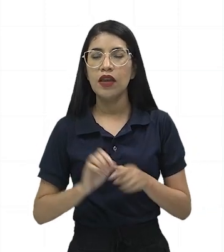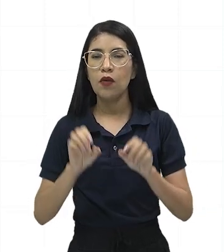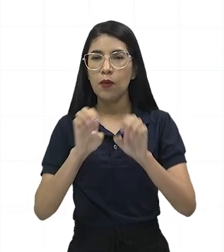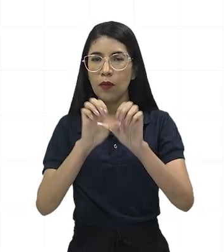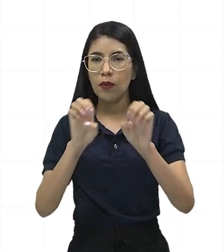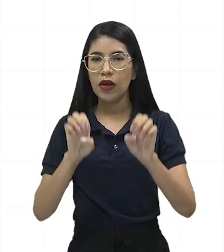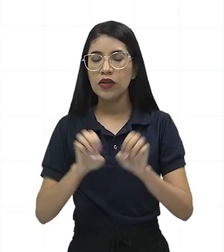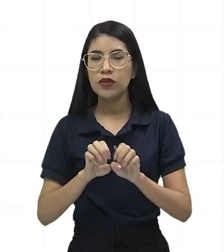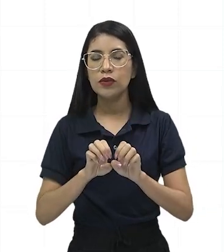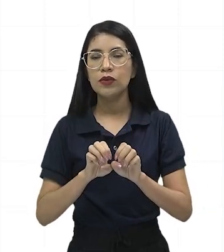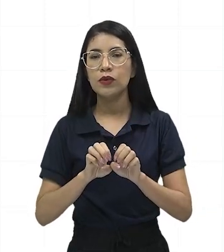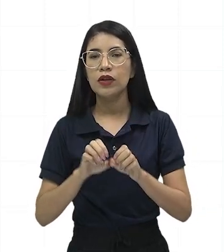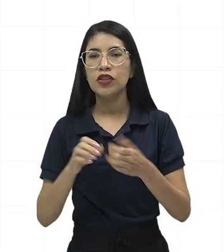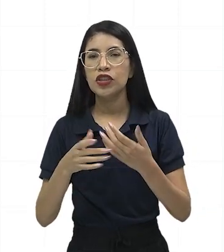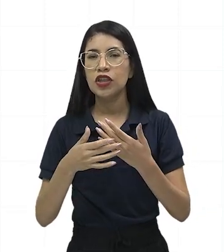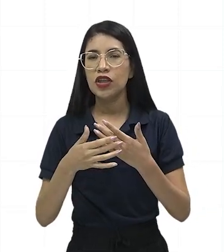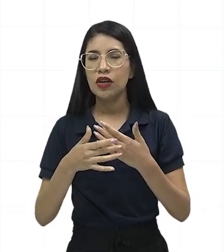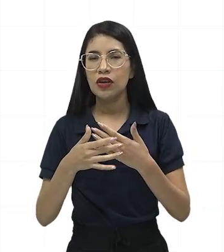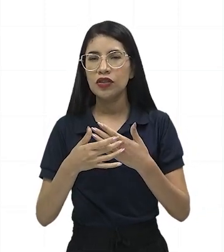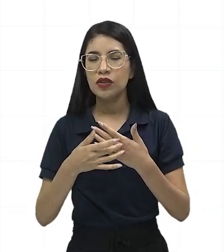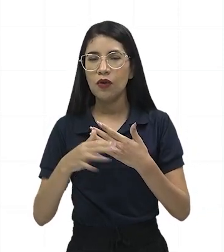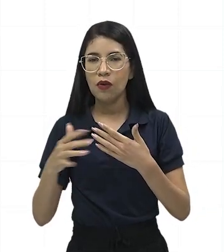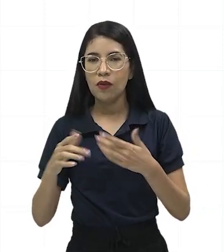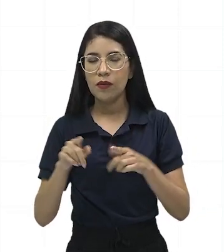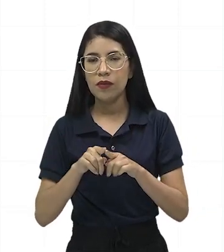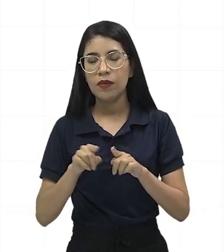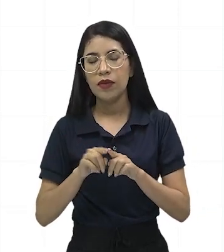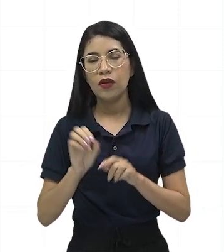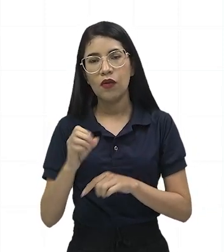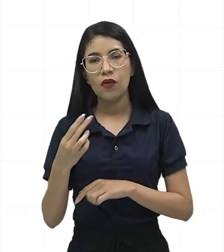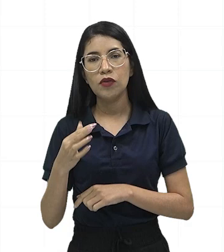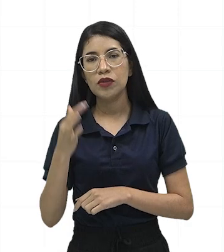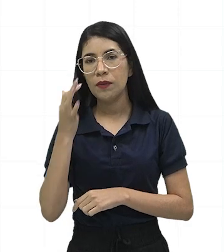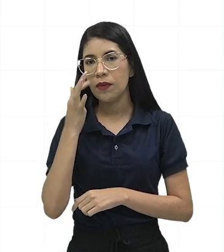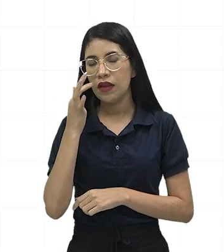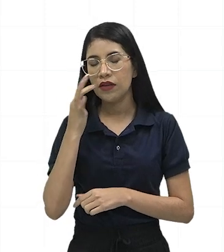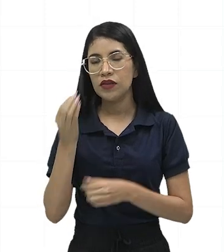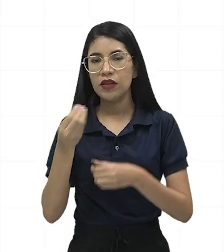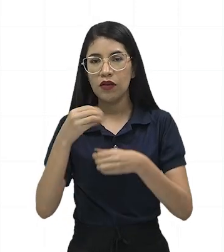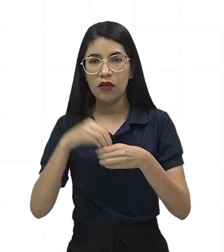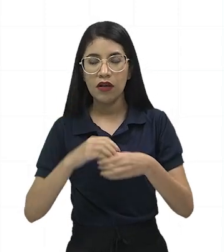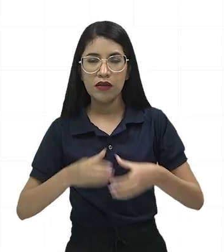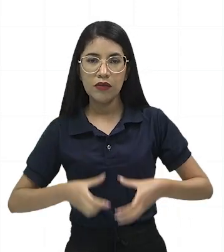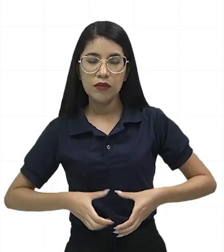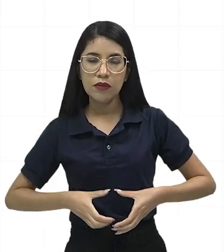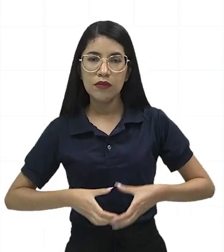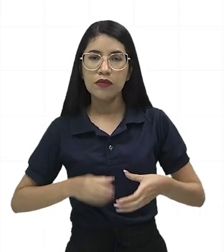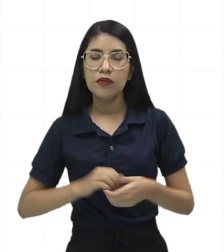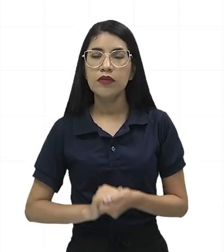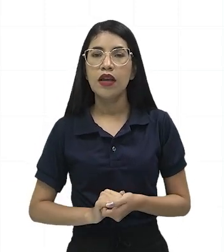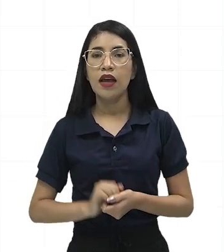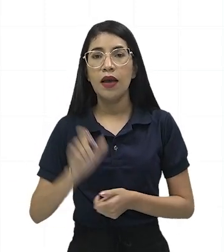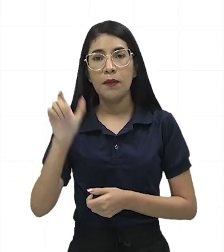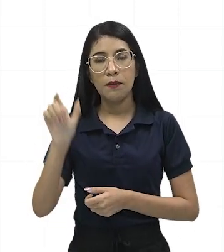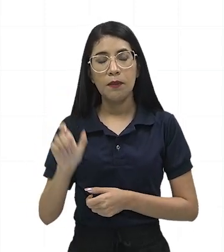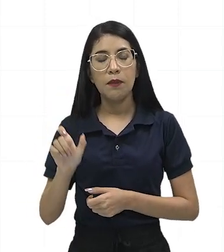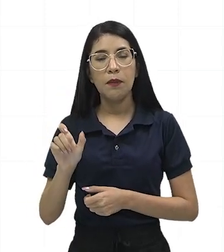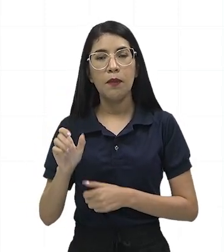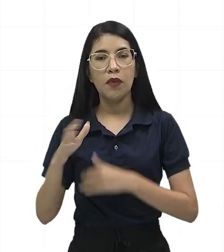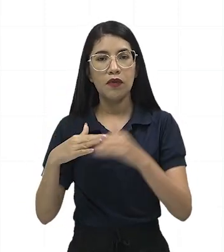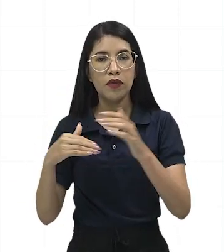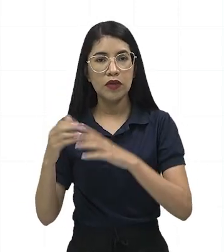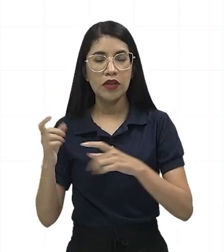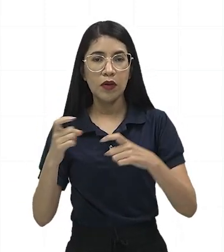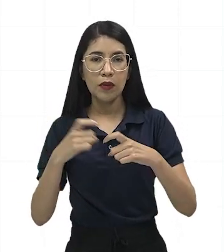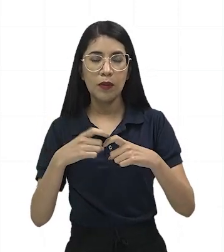estrutura geralmente de cobre ou de plástico que é introduzido no interior do útero por um médico ginecologista. Então